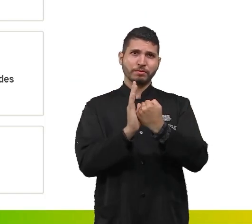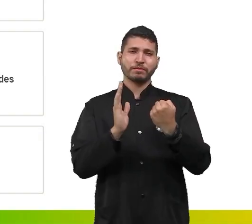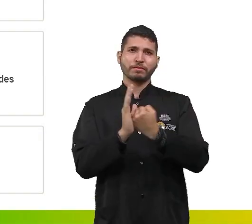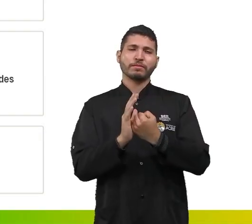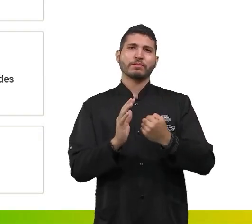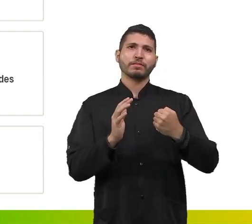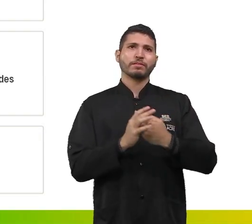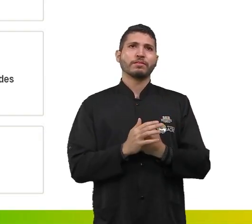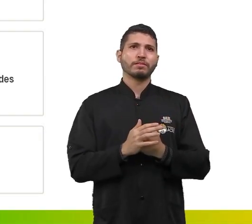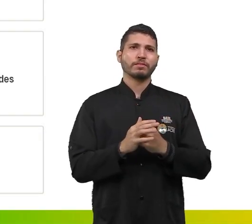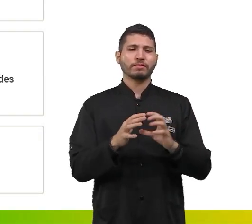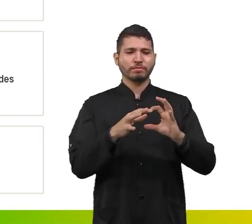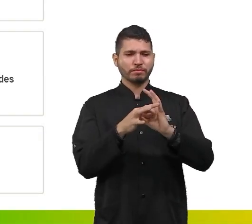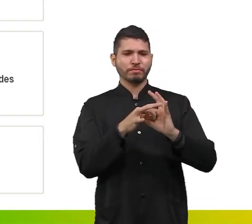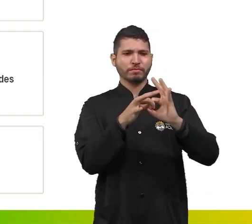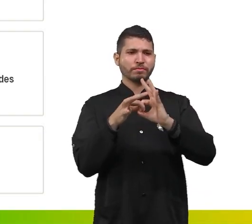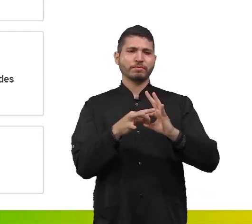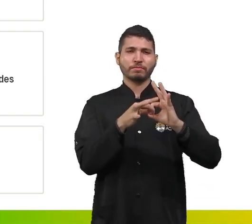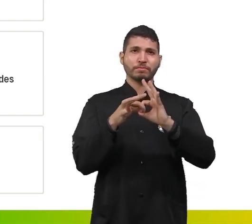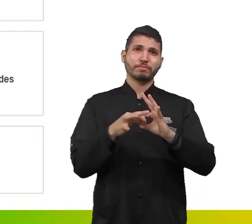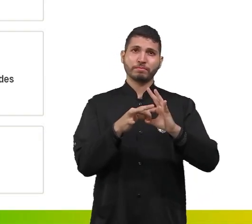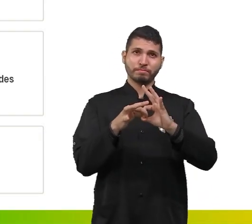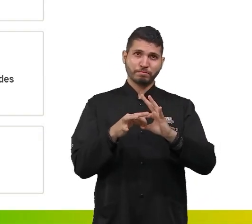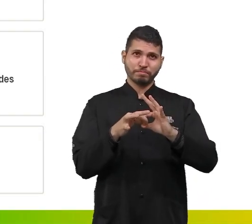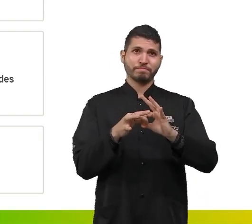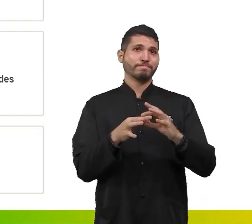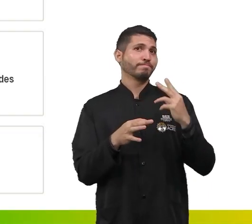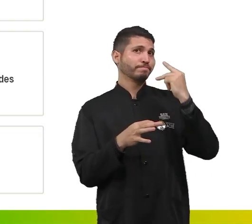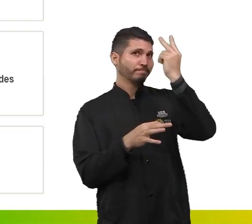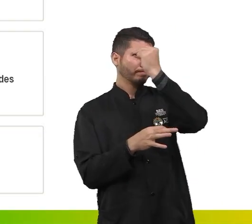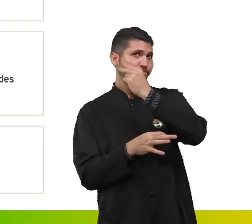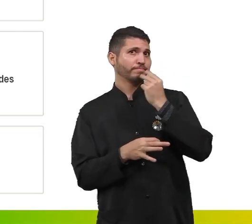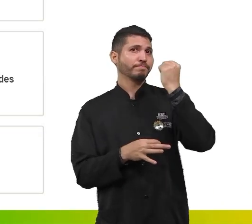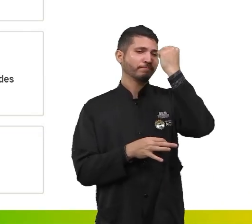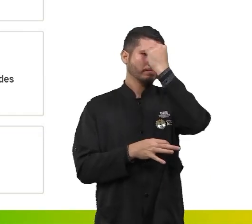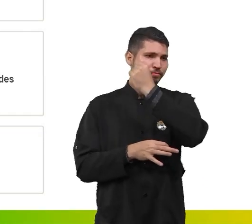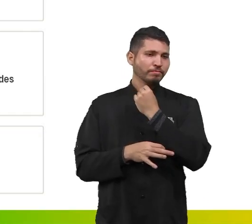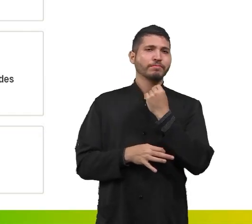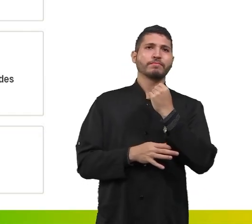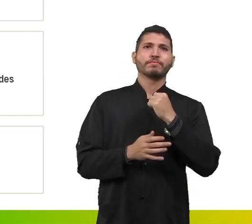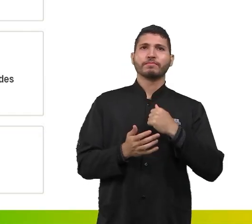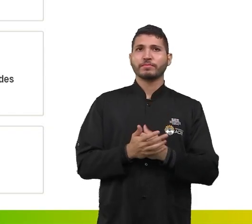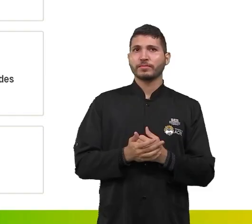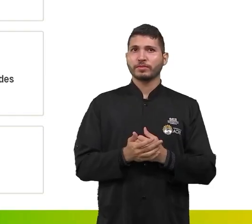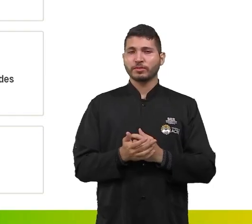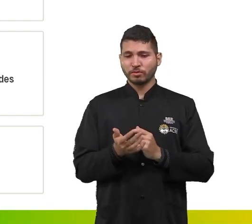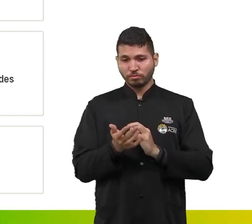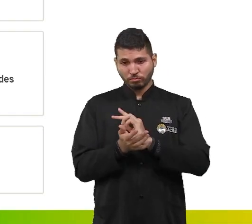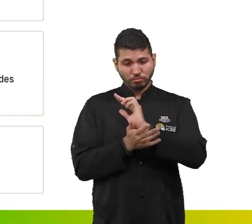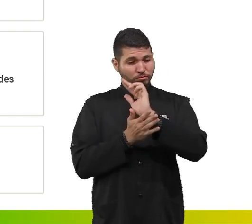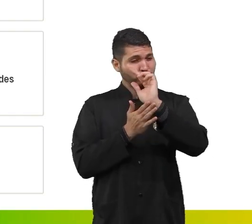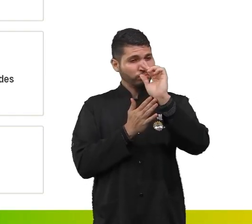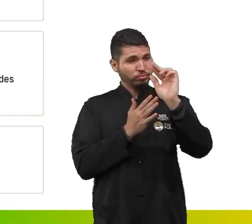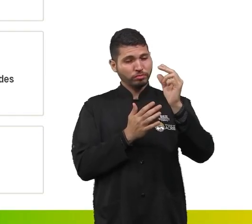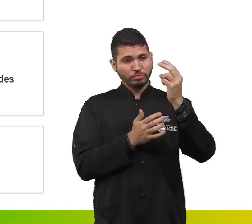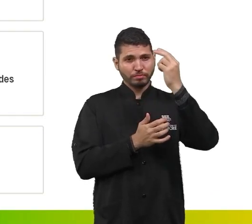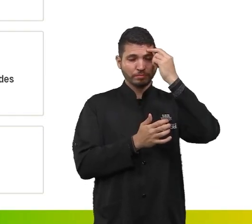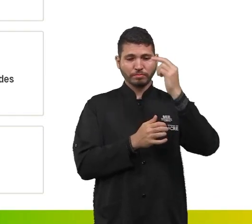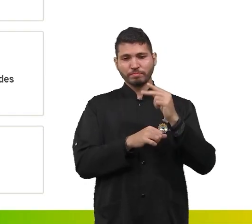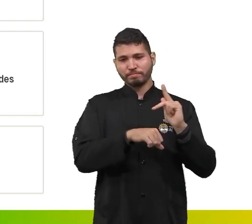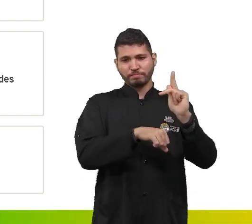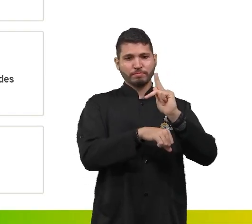com alianças e traições constantes. Havia muita diversidade cultural,